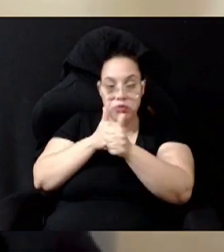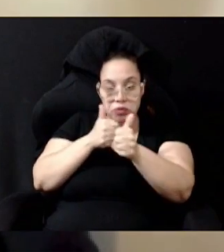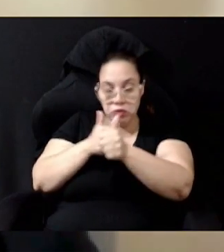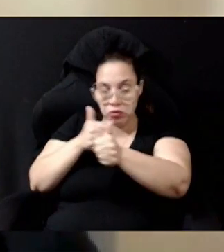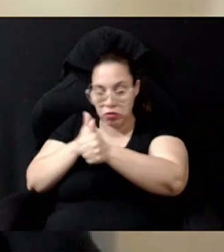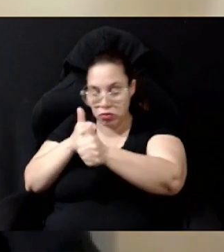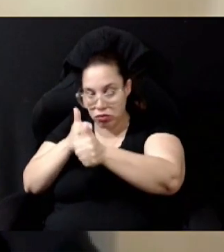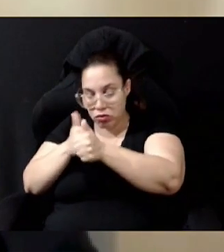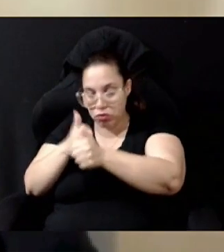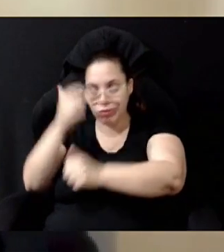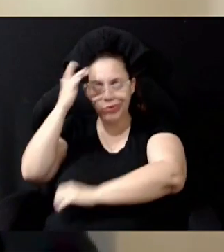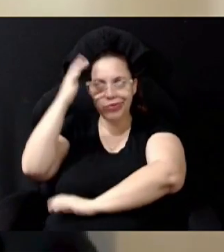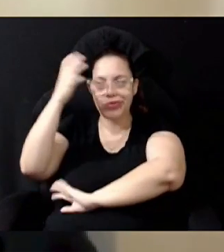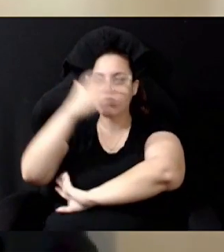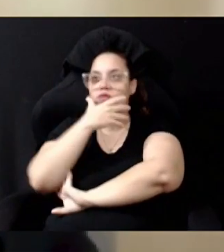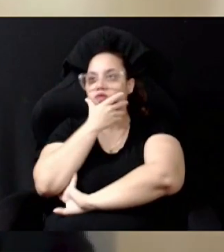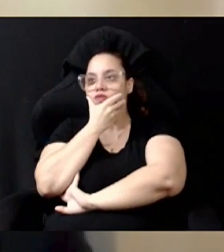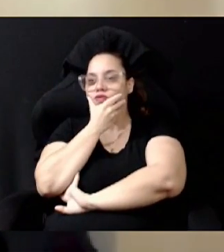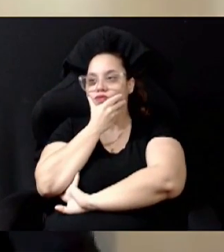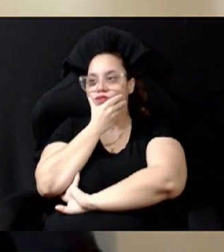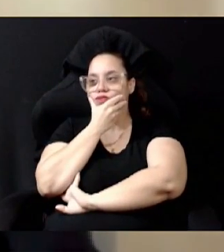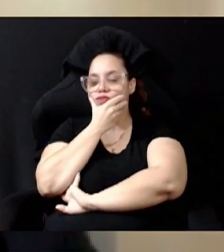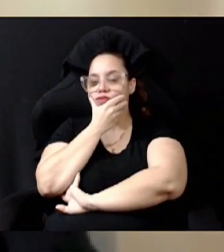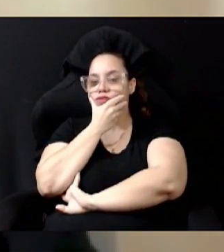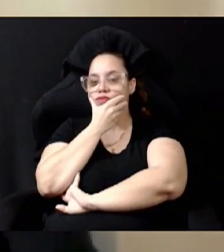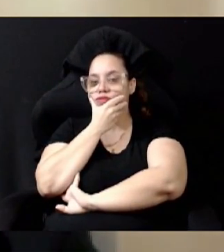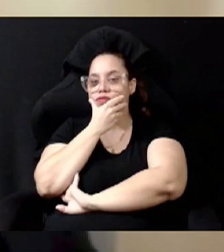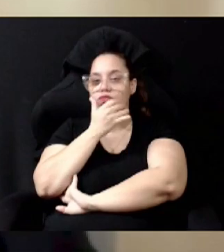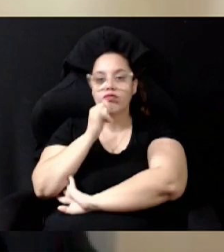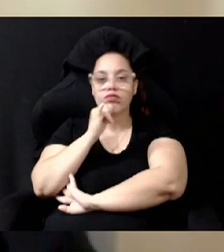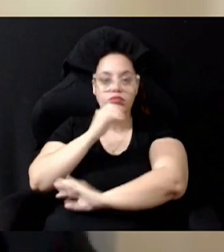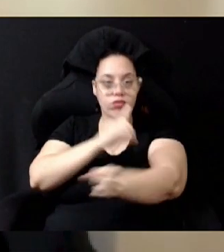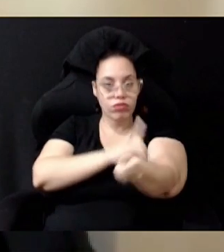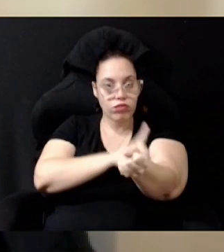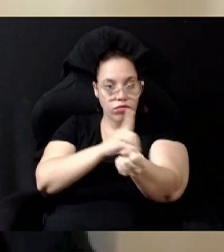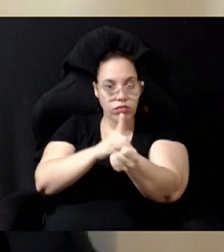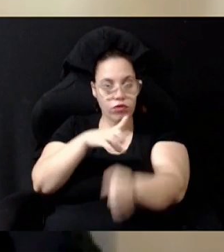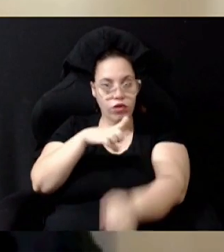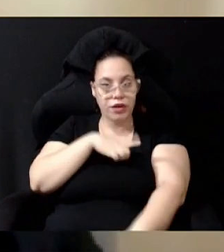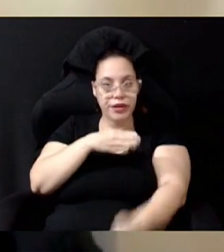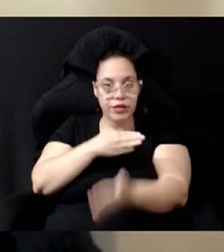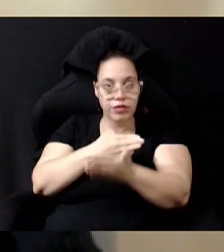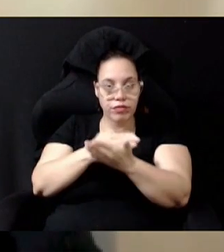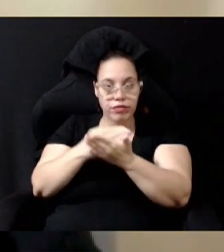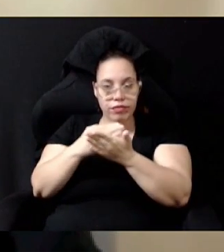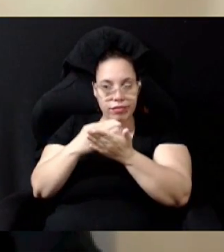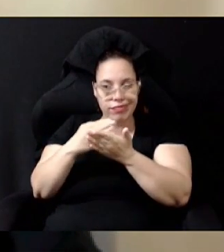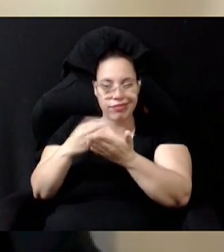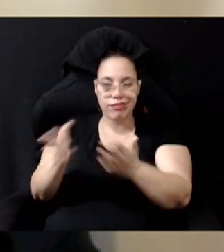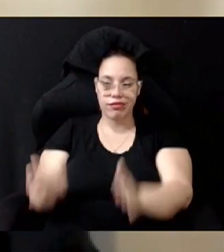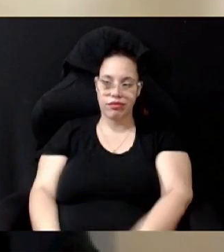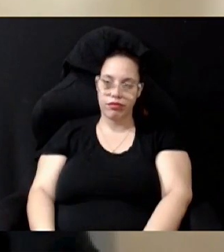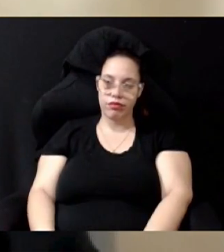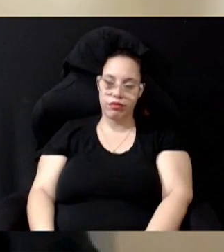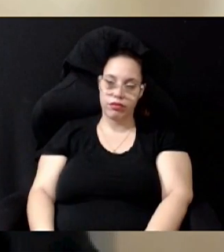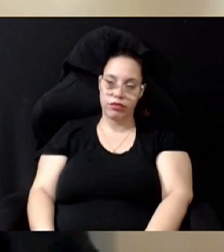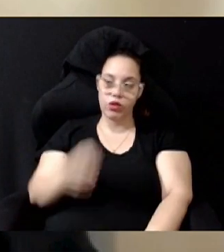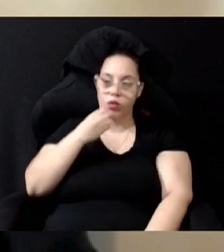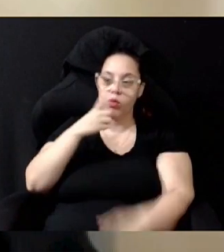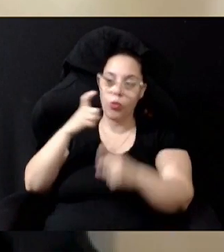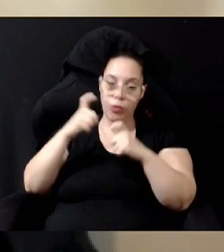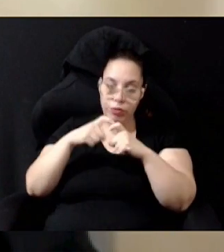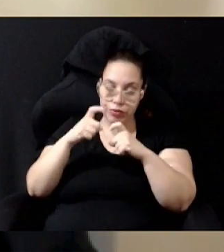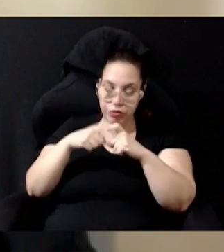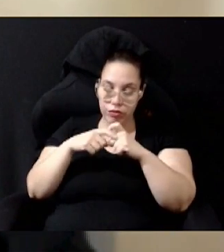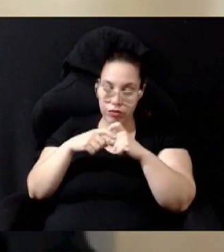pessoa que, por exemplo, tem uma diabetes ali, que está meio descompensadinha, tal. Se você tem um bom médico, tem um bom serviço que